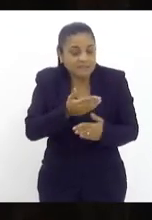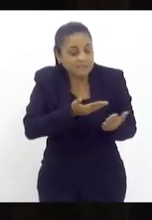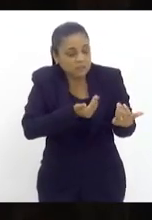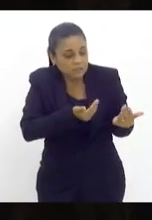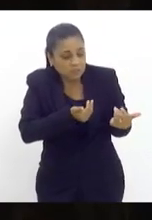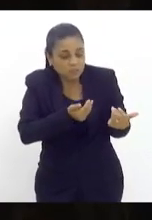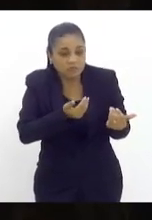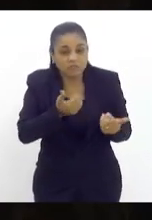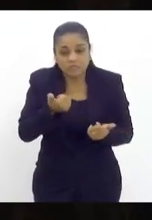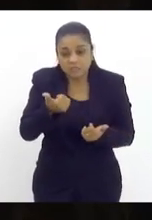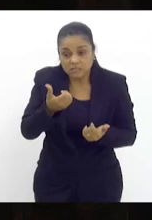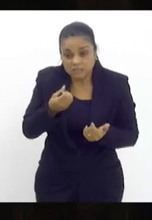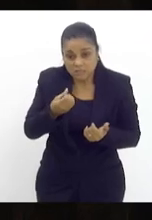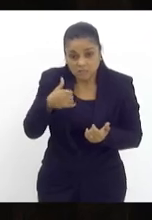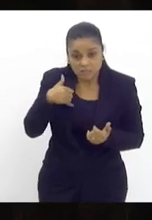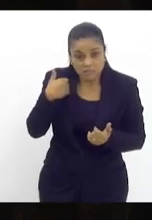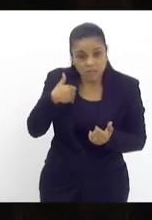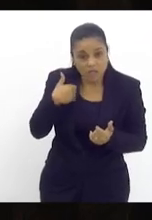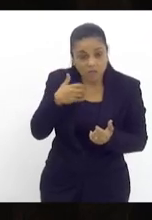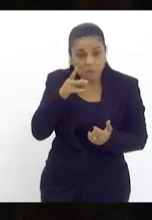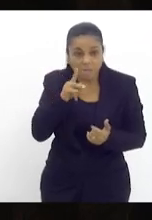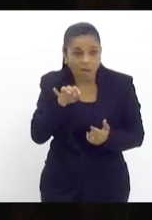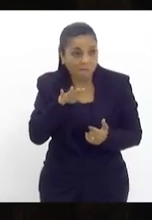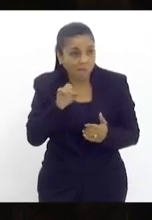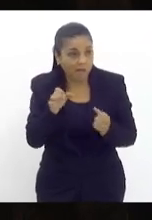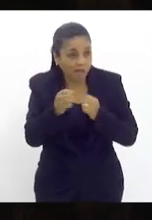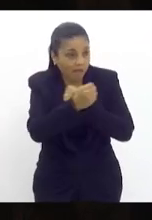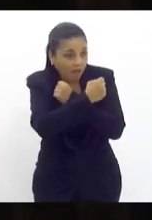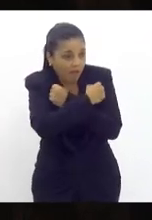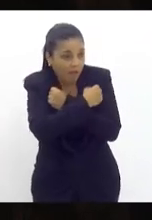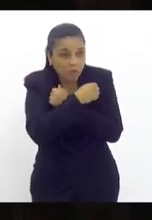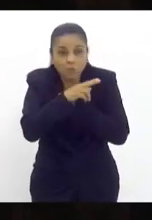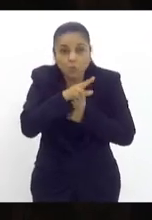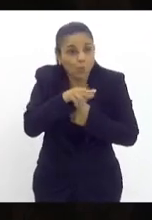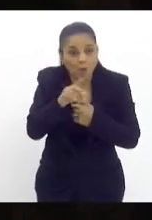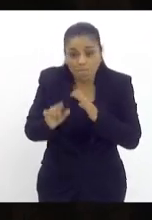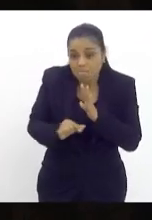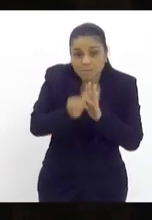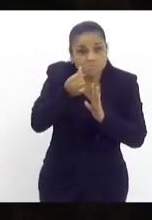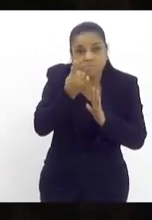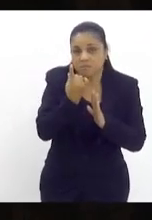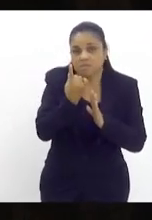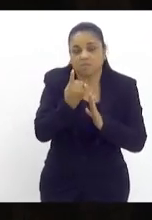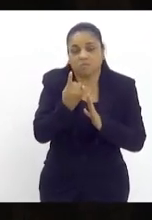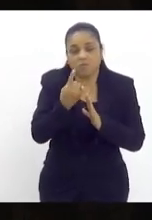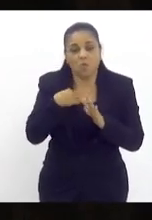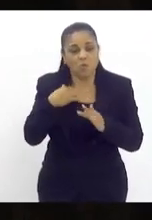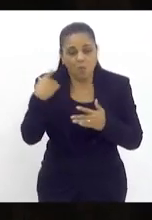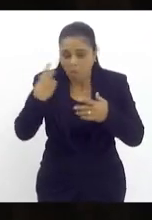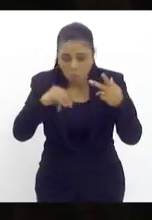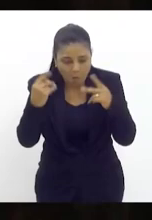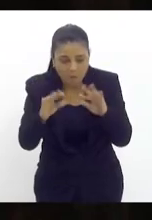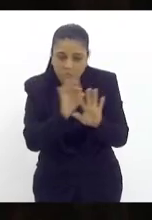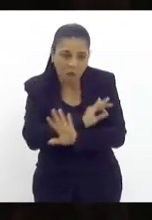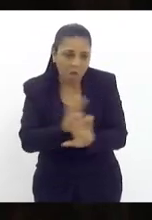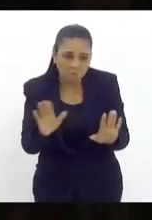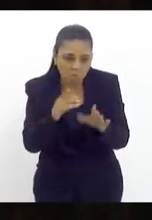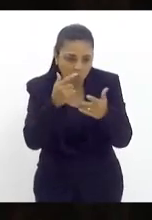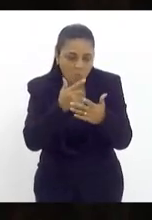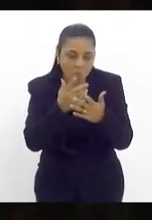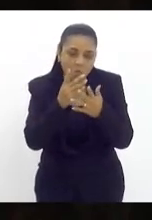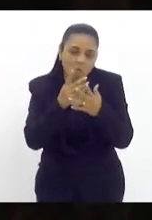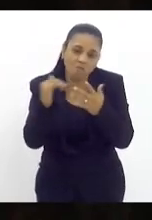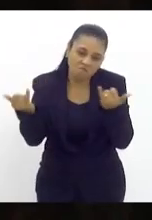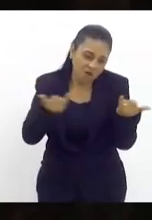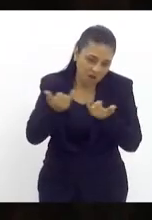de 16 anos, nunca tinham tido um abraço dos pais, né? E eu comentava, olha, eu já não apanho. Outro, meu pai